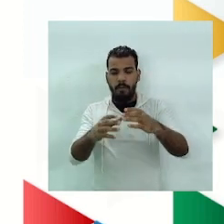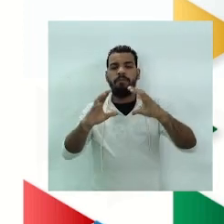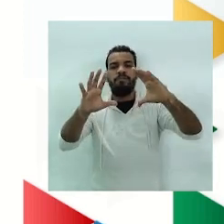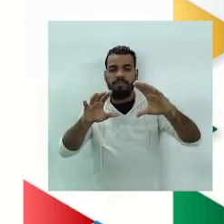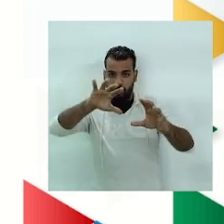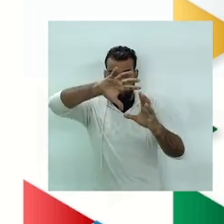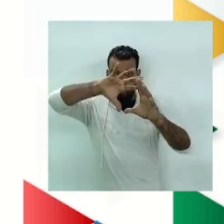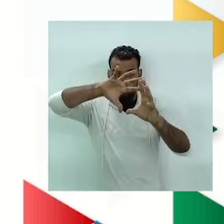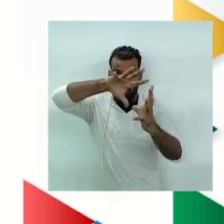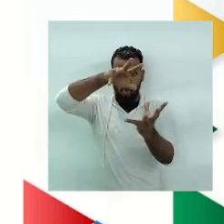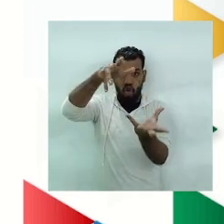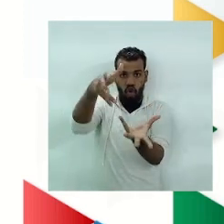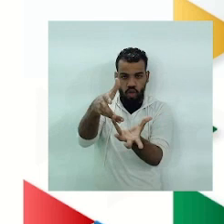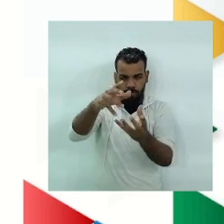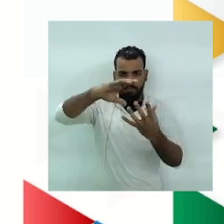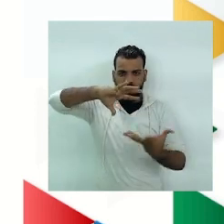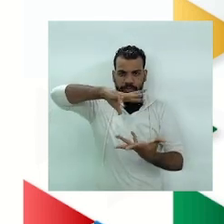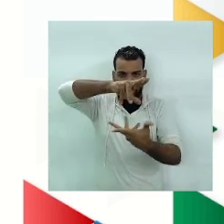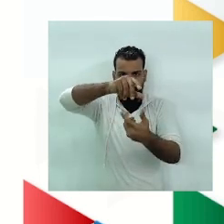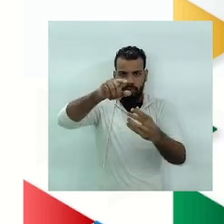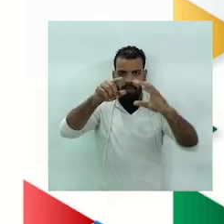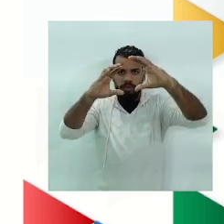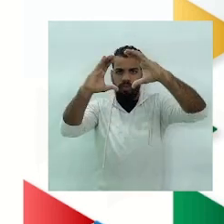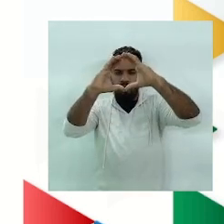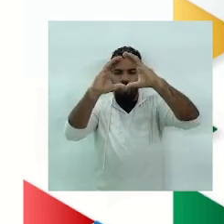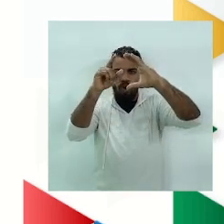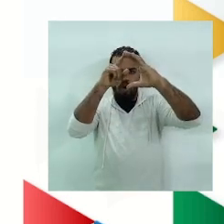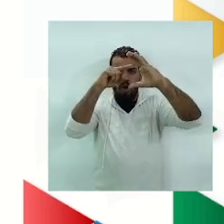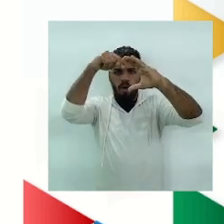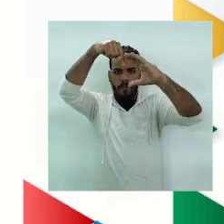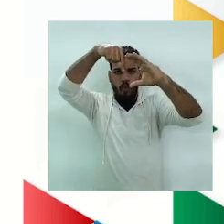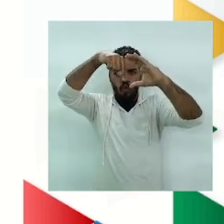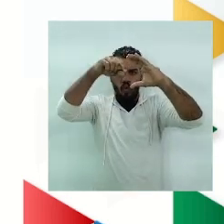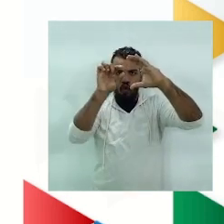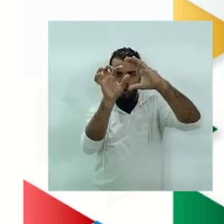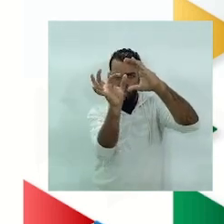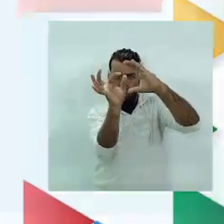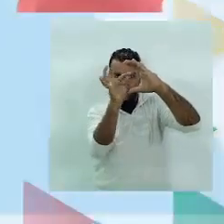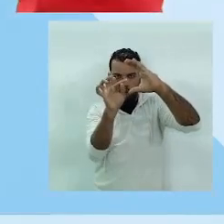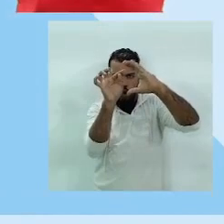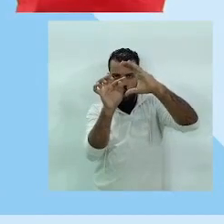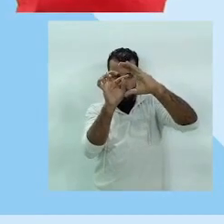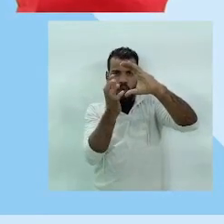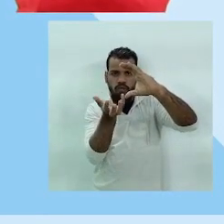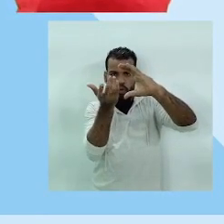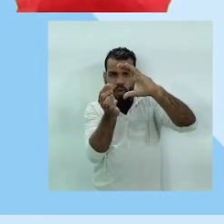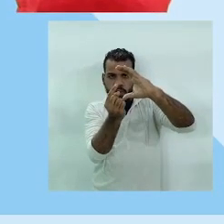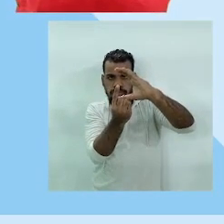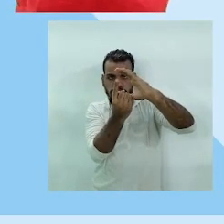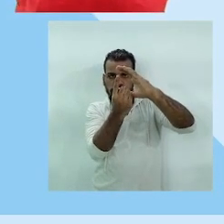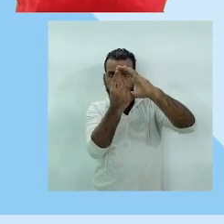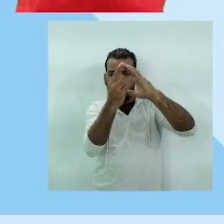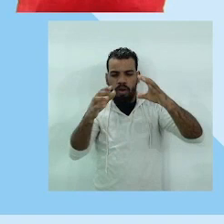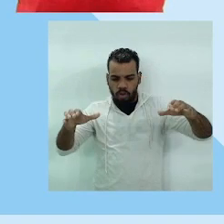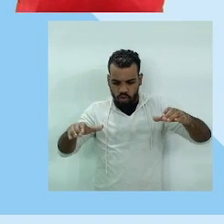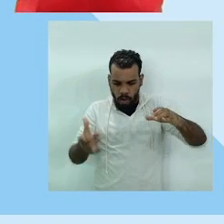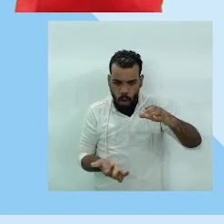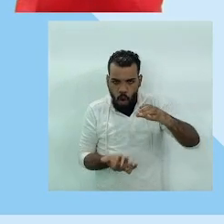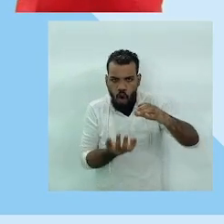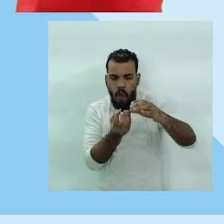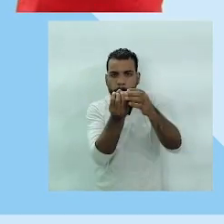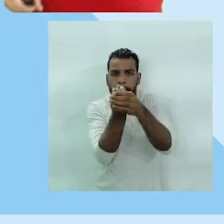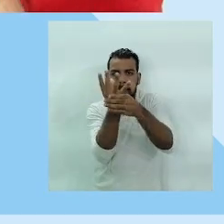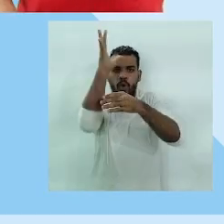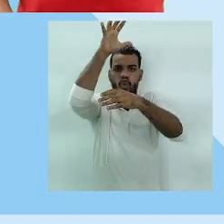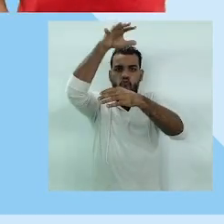Então, existe um esfriamento, não é, nas erupções vulcânicas formando as rochas magmáticas. Tá